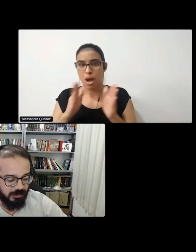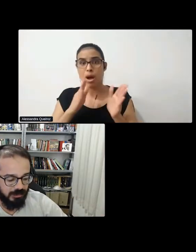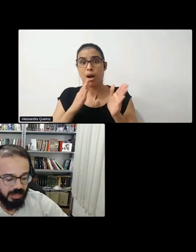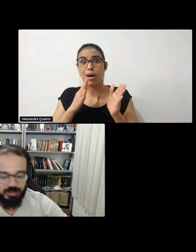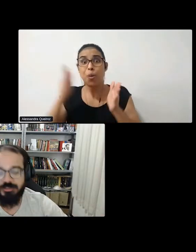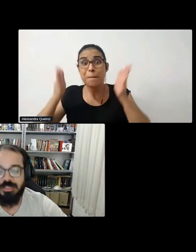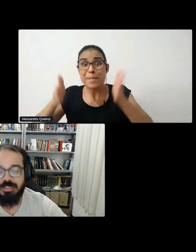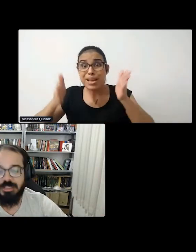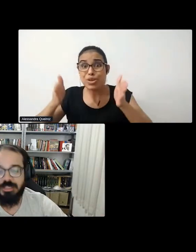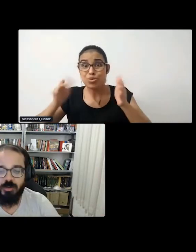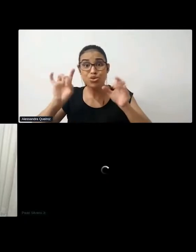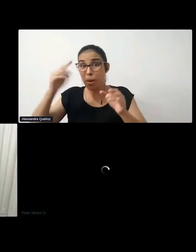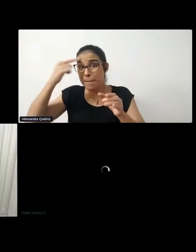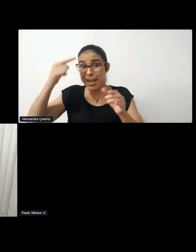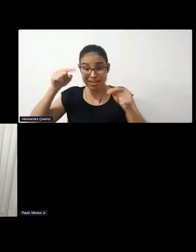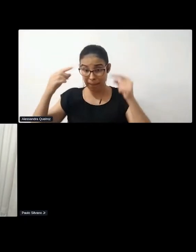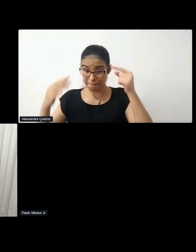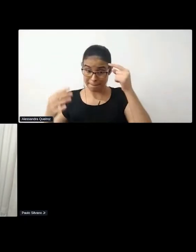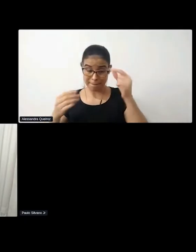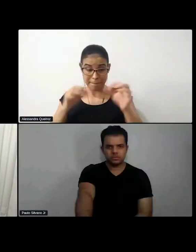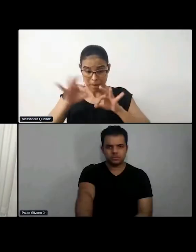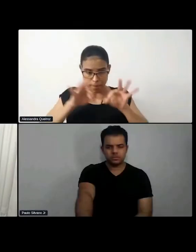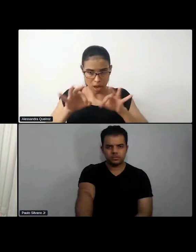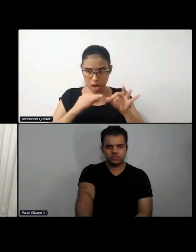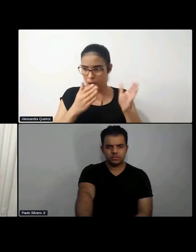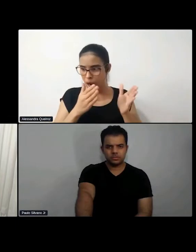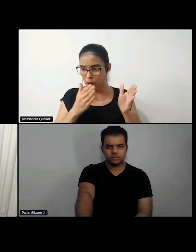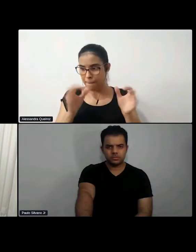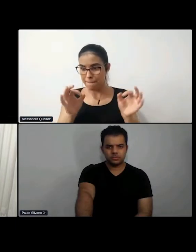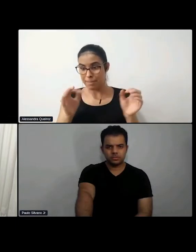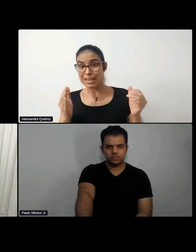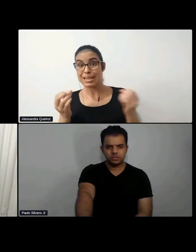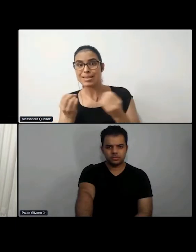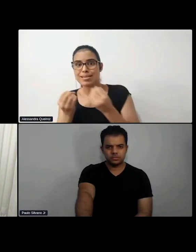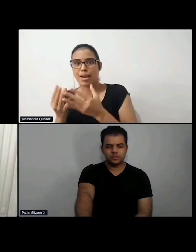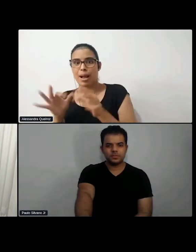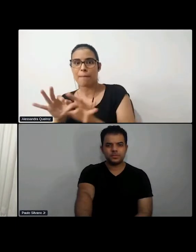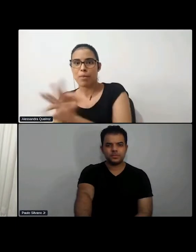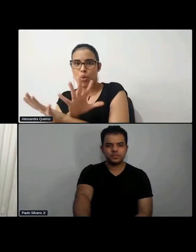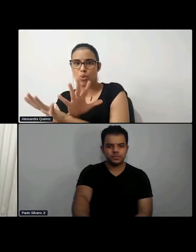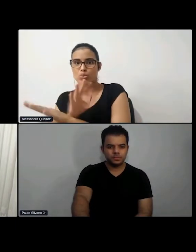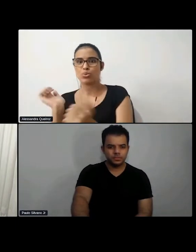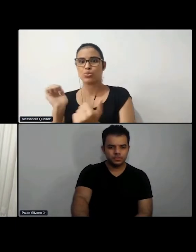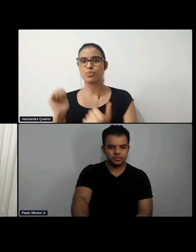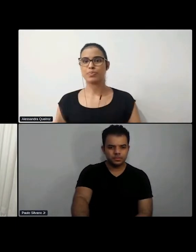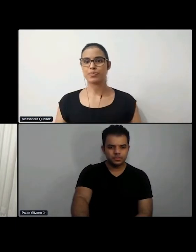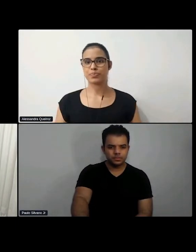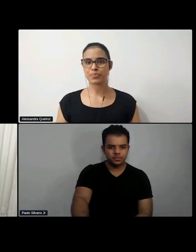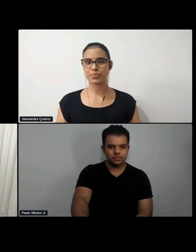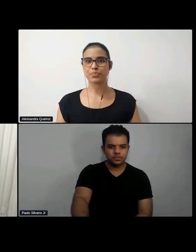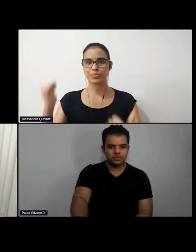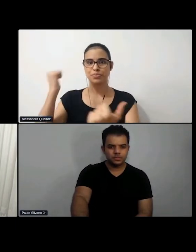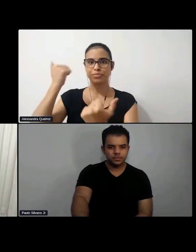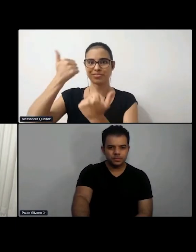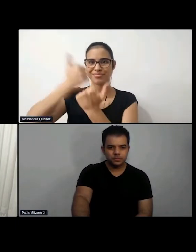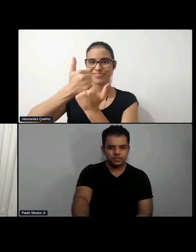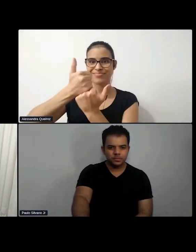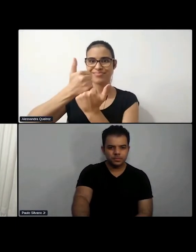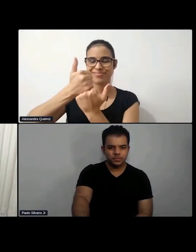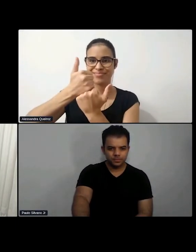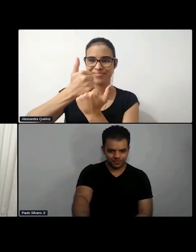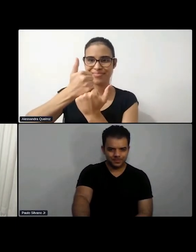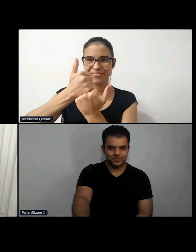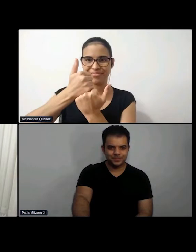daquela atividade que ele pegou ali, se está fluindo no Kanban, né? Então, assim, são